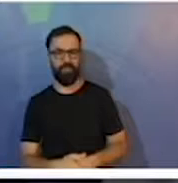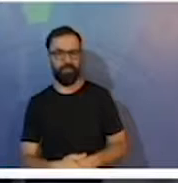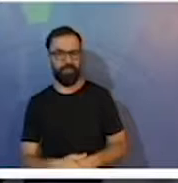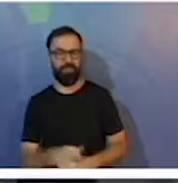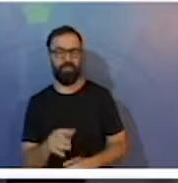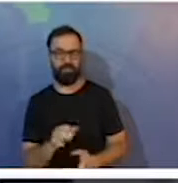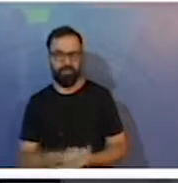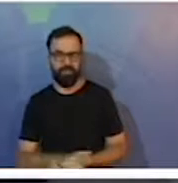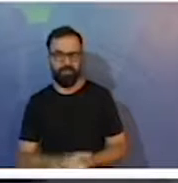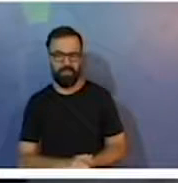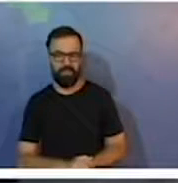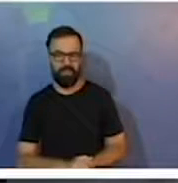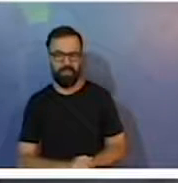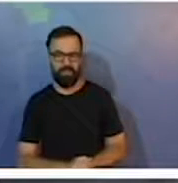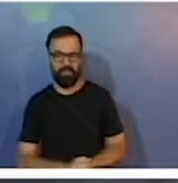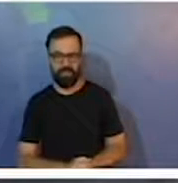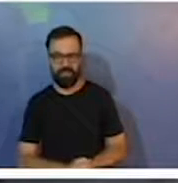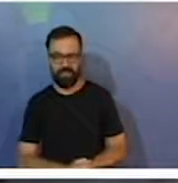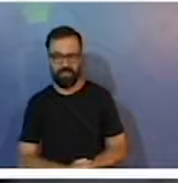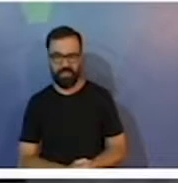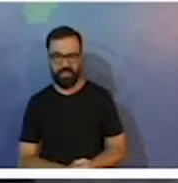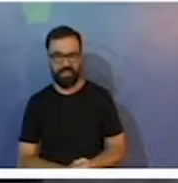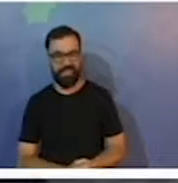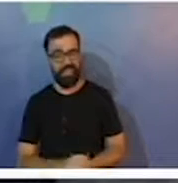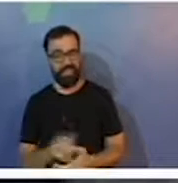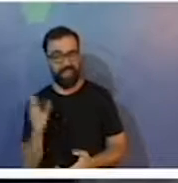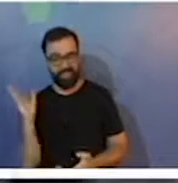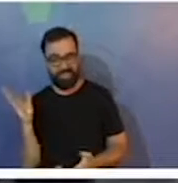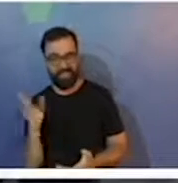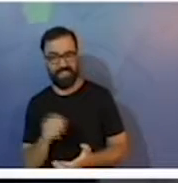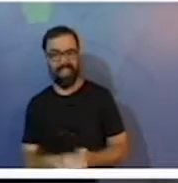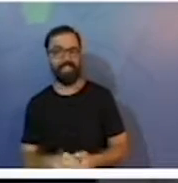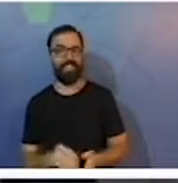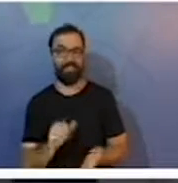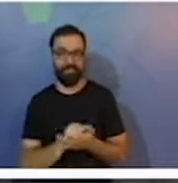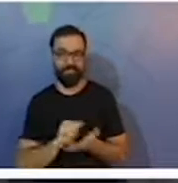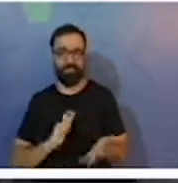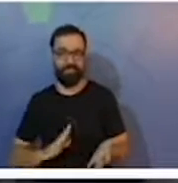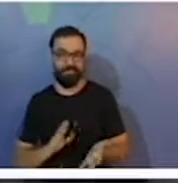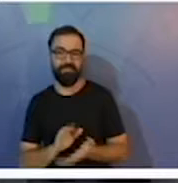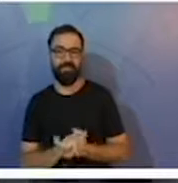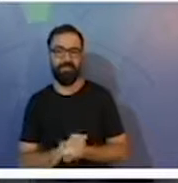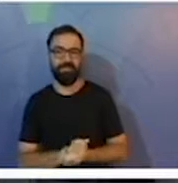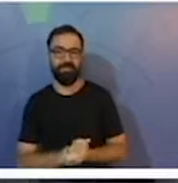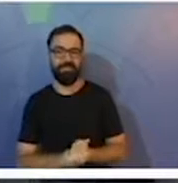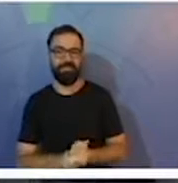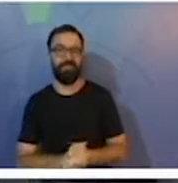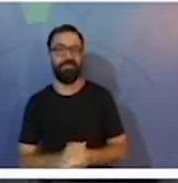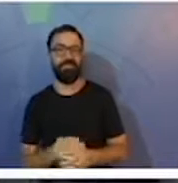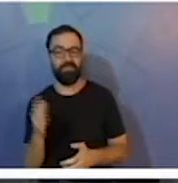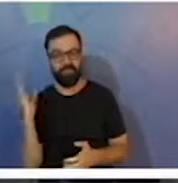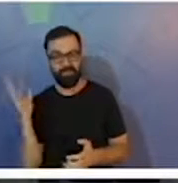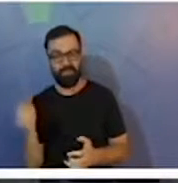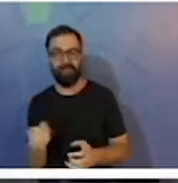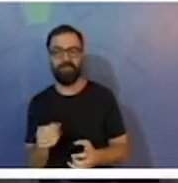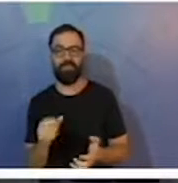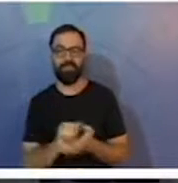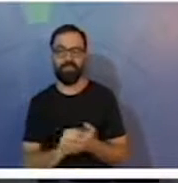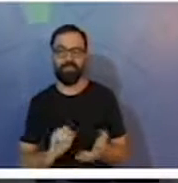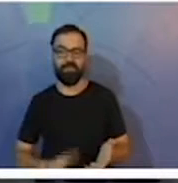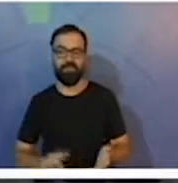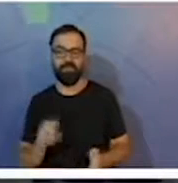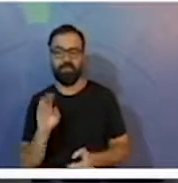Olha a cara do poderoso chefinho hora da tarefa nós vamos terminar os exercícios o